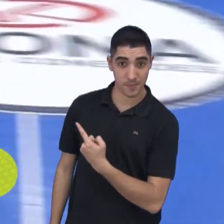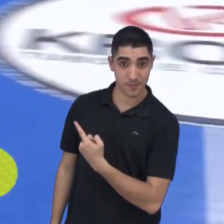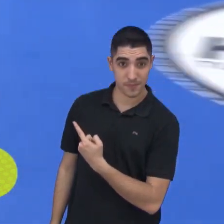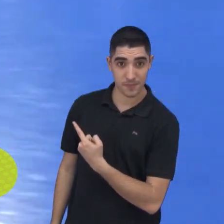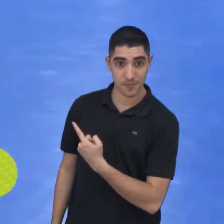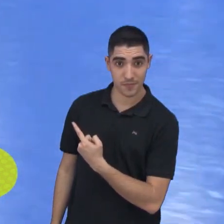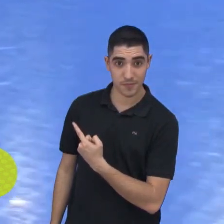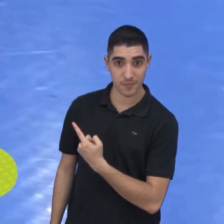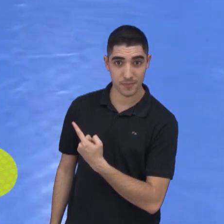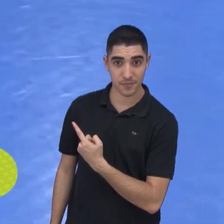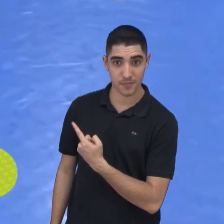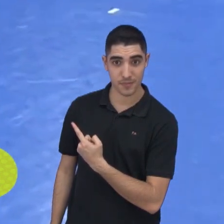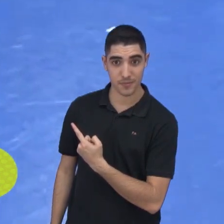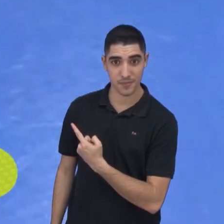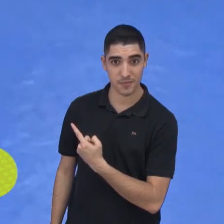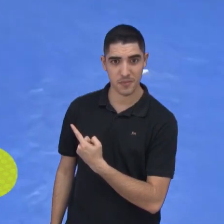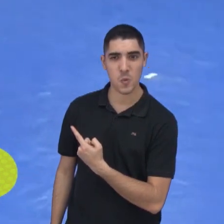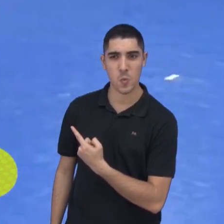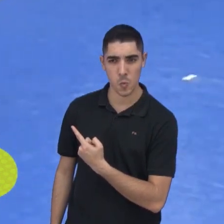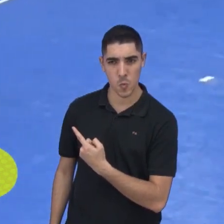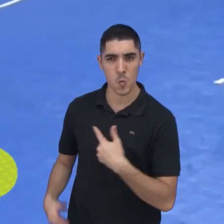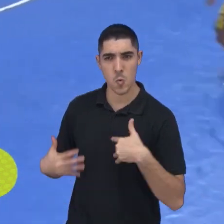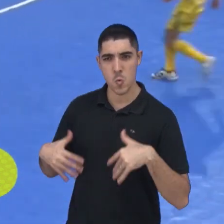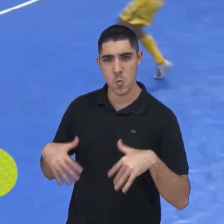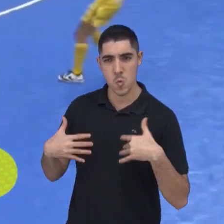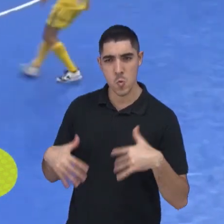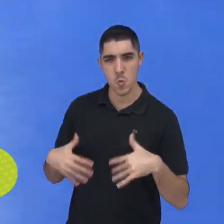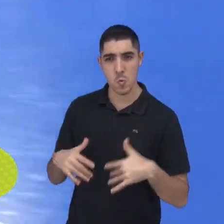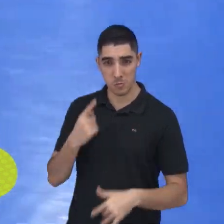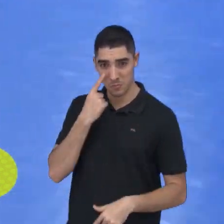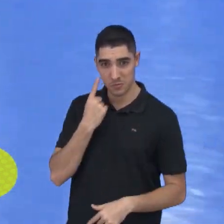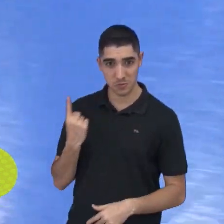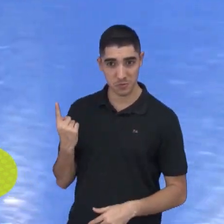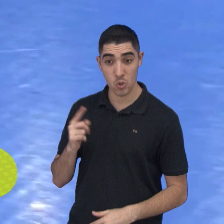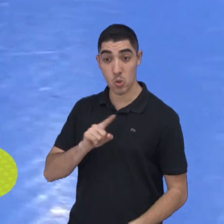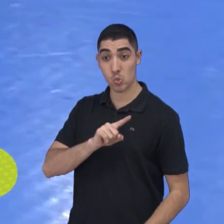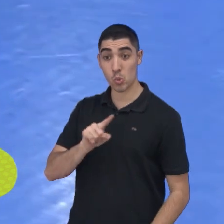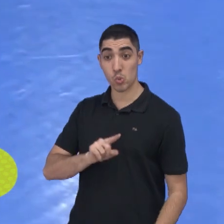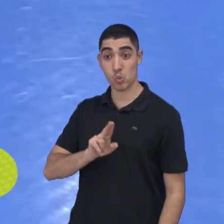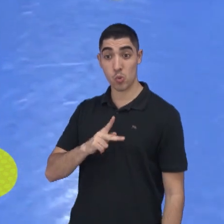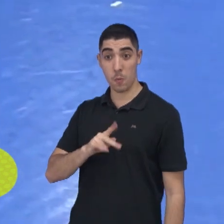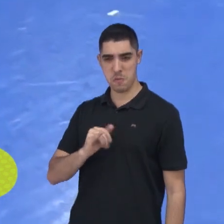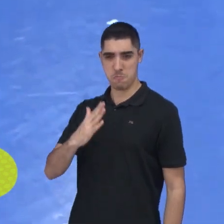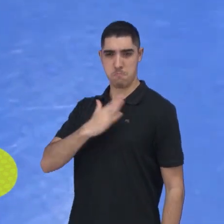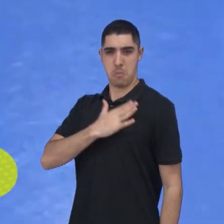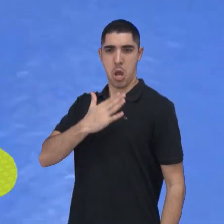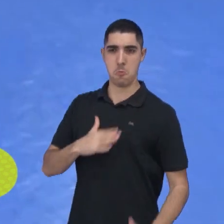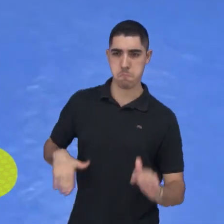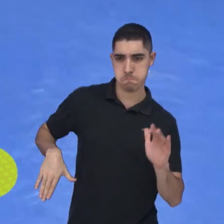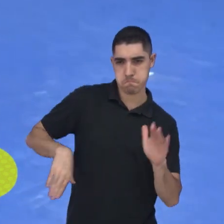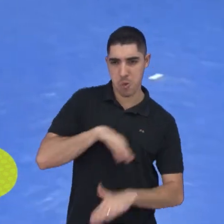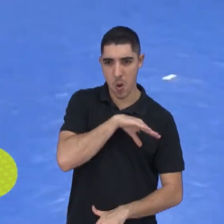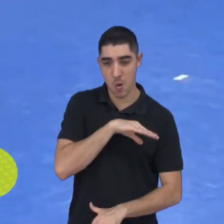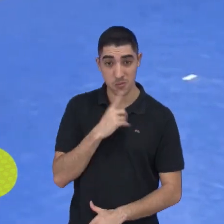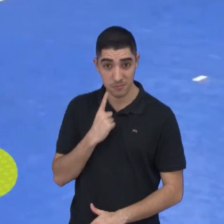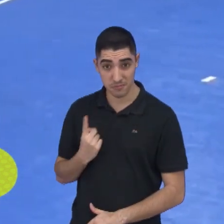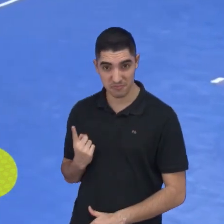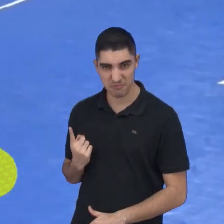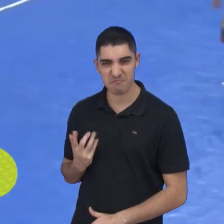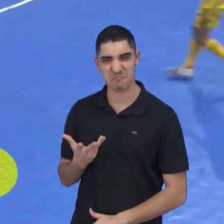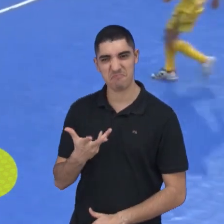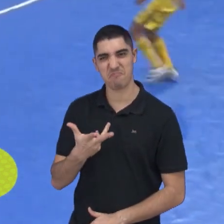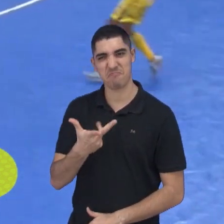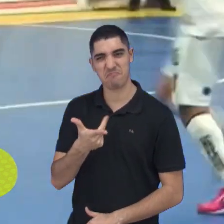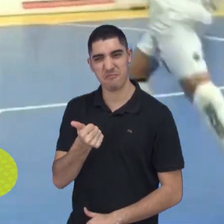na área e Zup fez isso aí, ó. Golaço! Zup dominou no peito, livre dentro da área e sem deixar